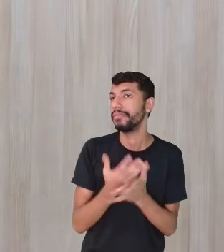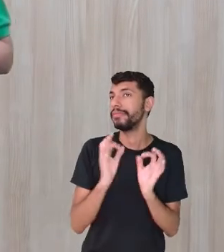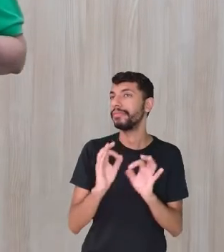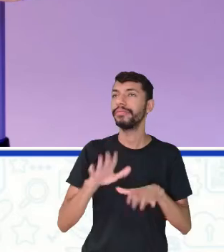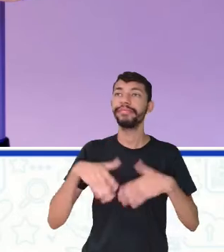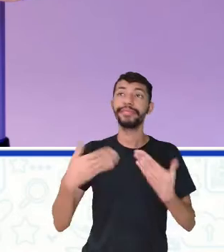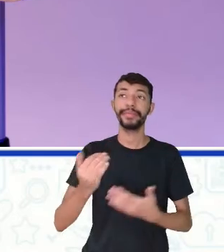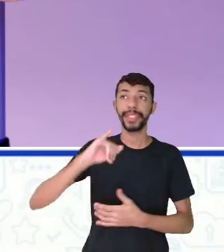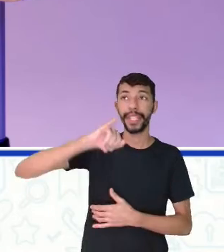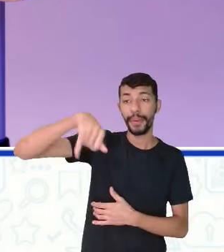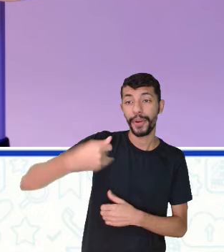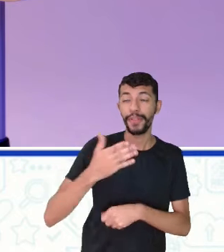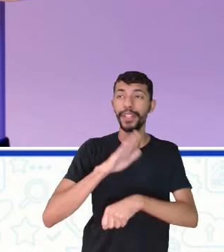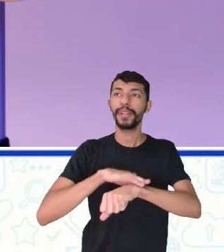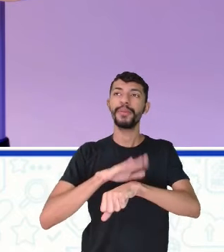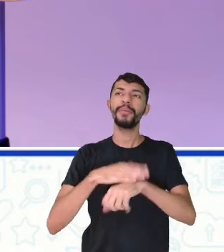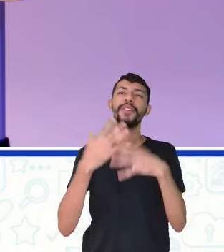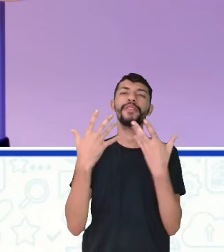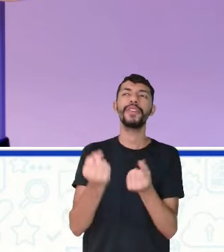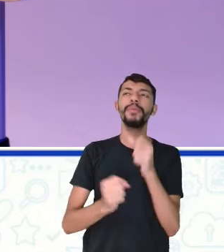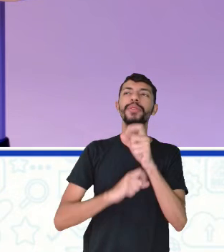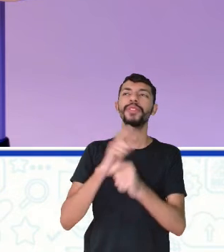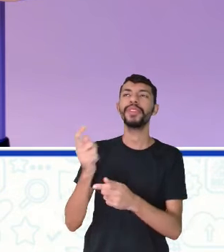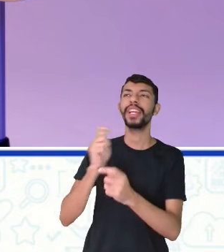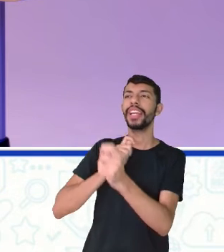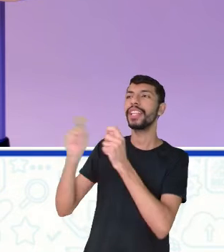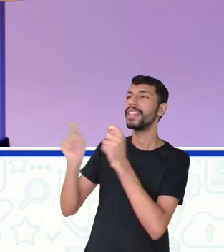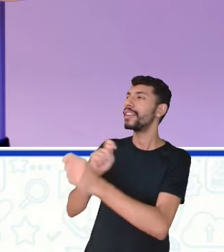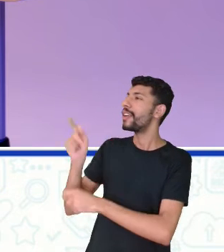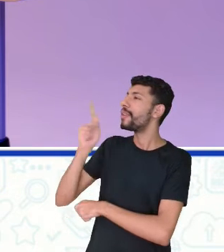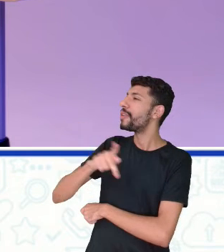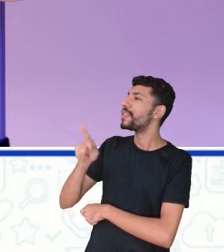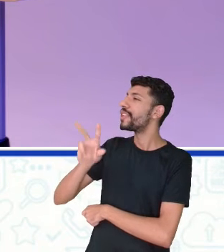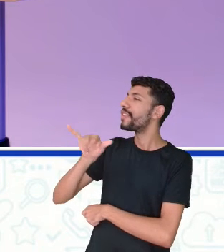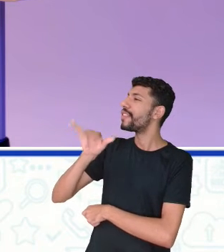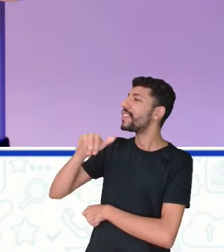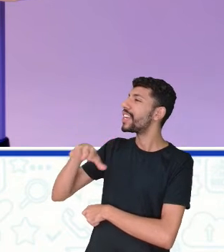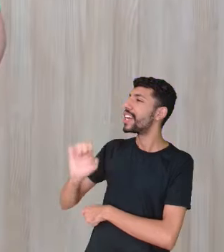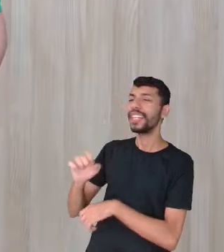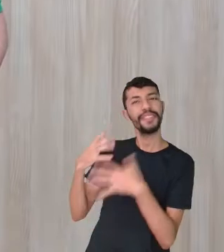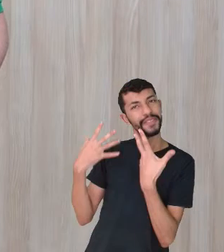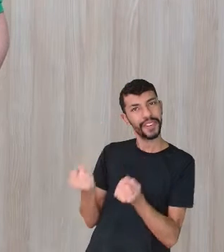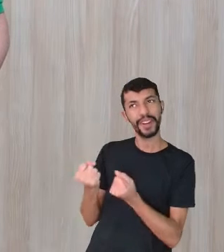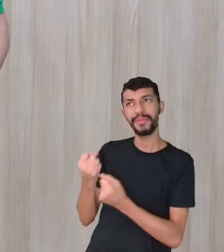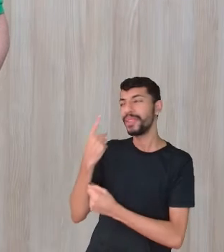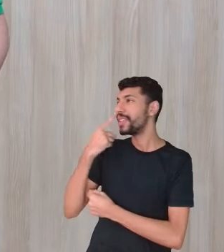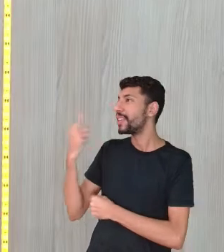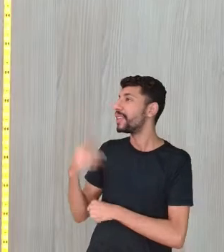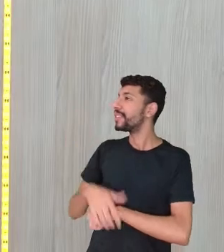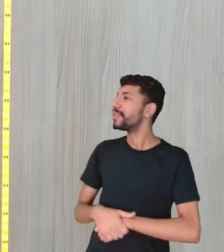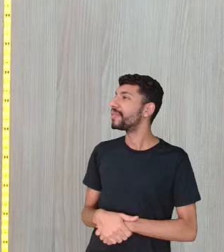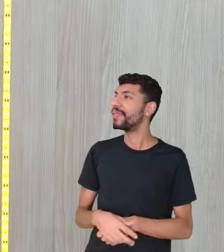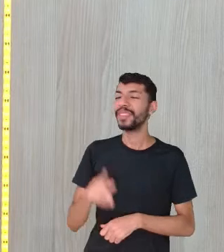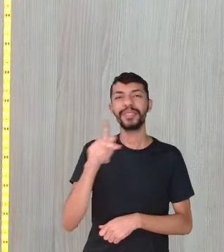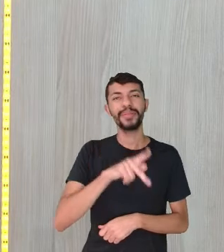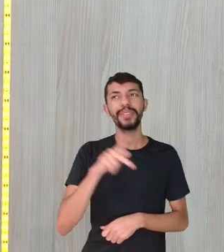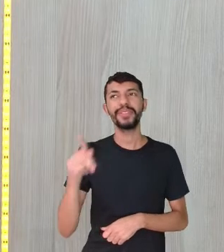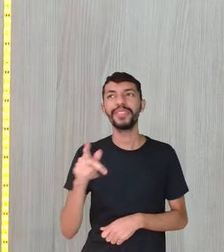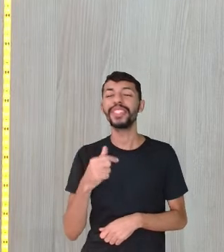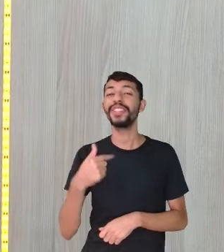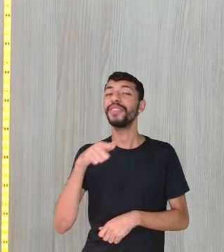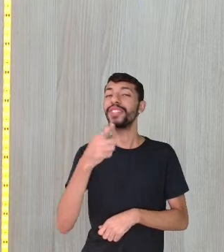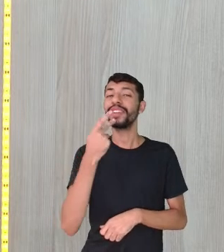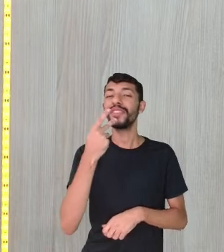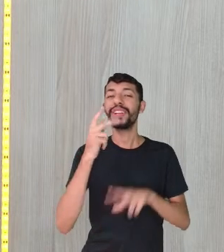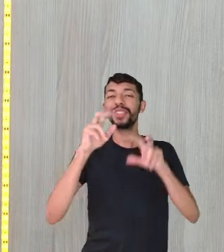Então, aproveitando o momento, vamos entrevistar a professora Viviane Santos. Professora Adriana, você estava falando da comida, eu